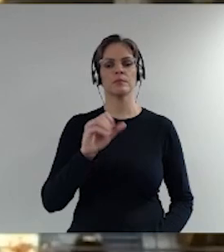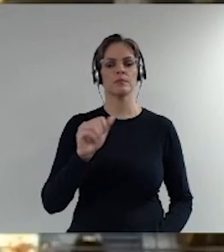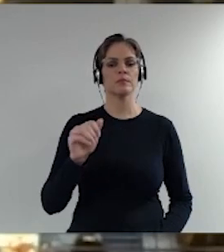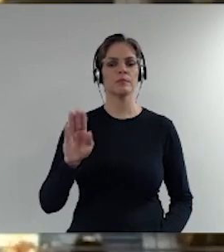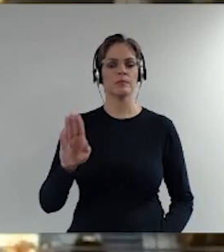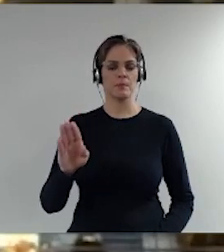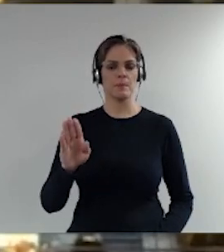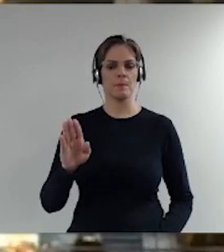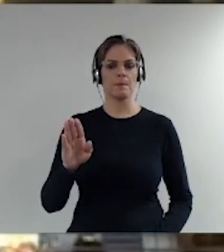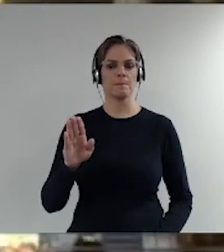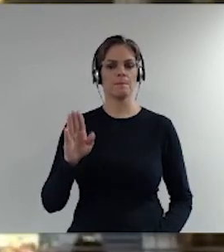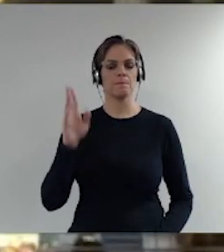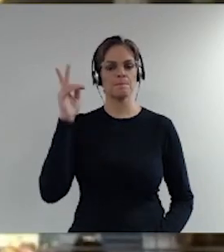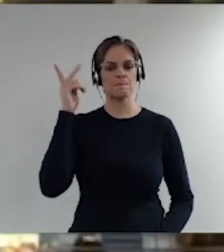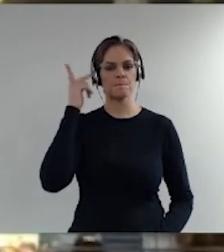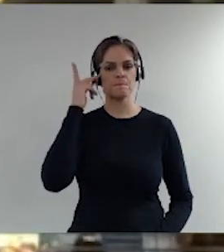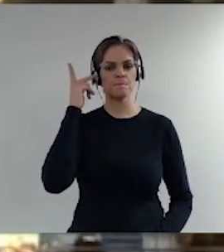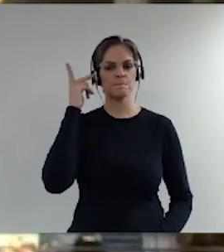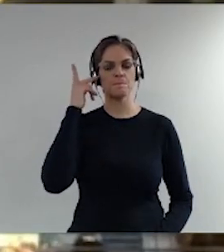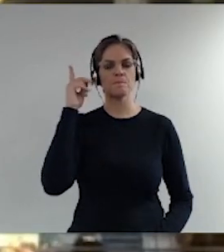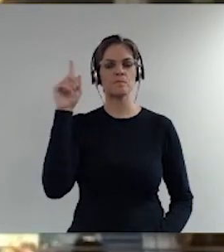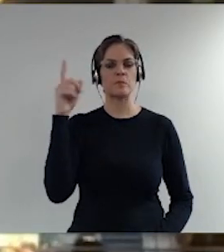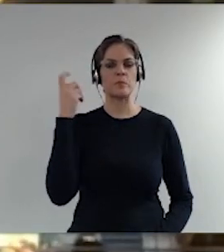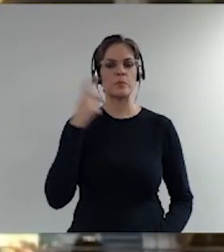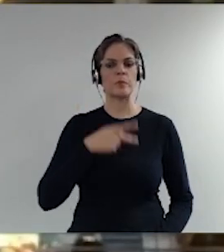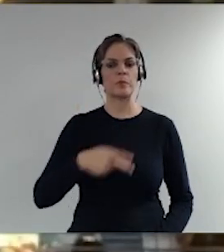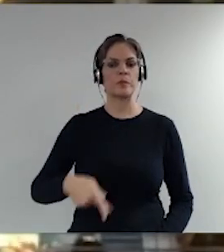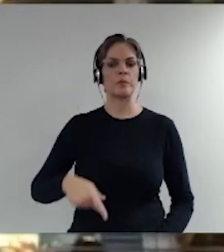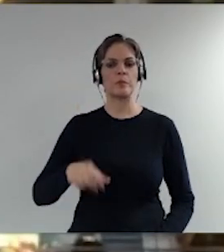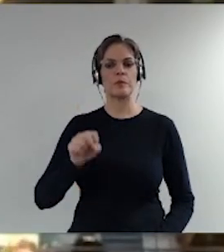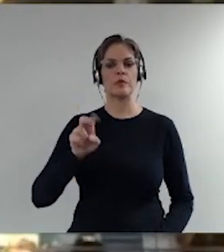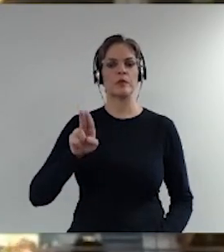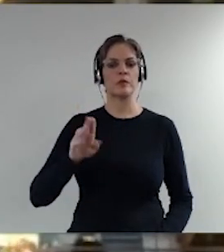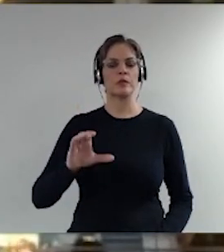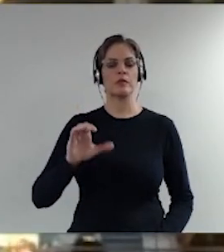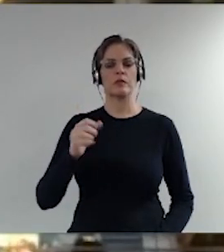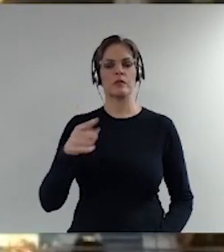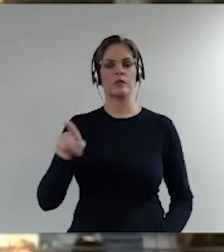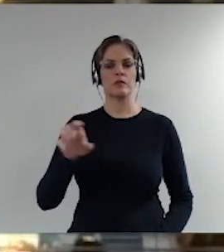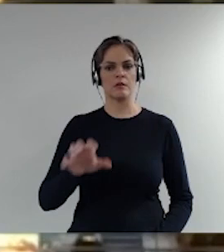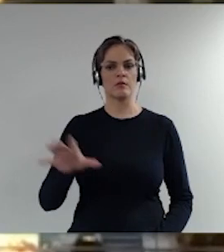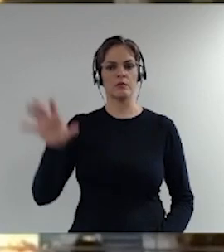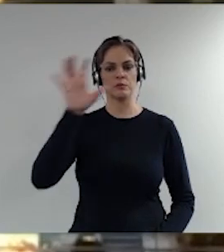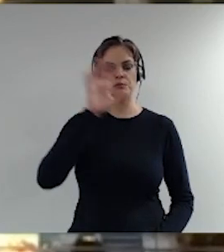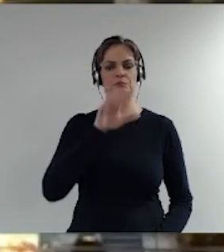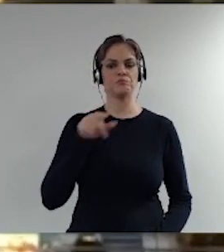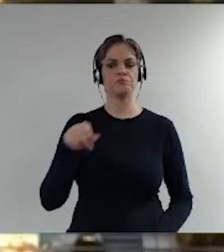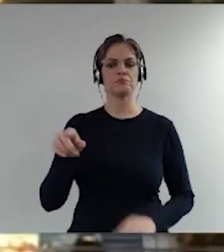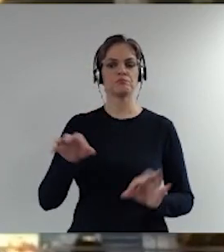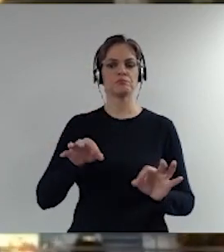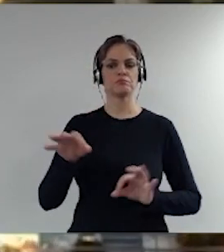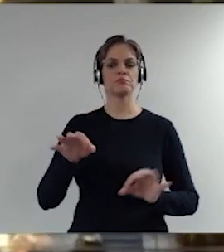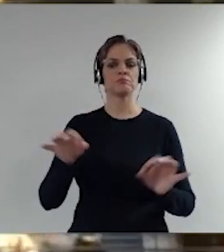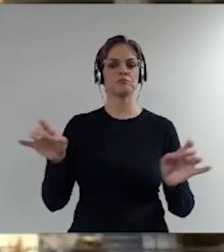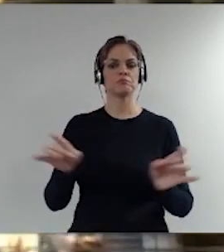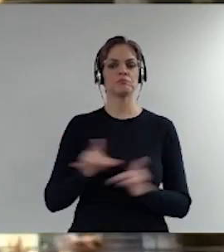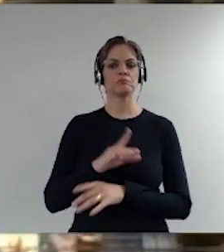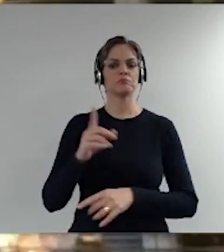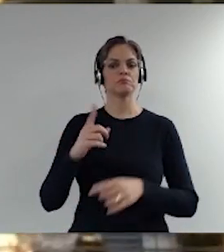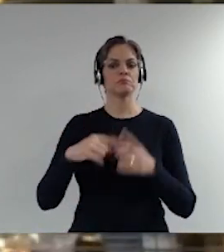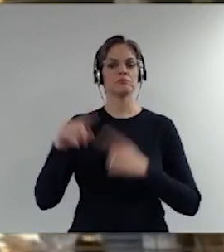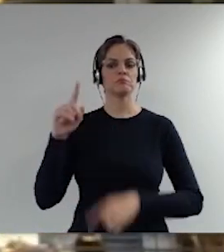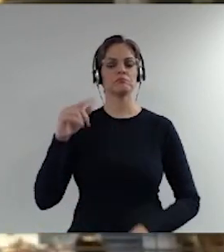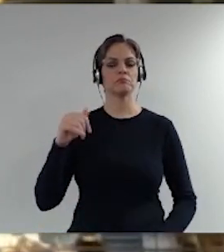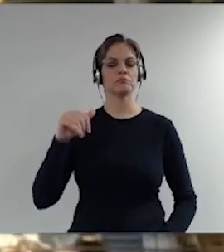na Ordem dos Advogados de São Paulo, foi presidente de subseção, está preparado aí para voos maiores e é querido